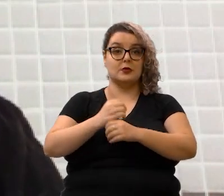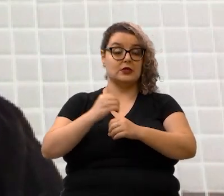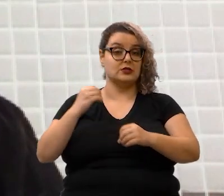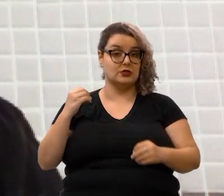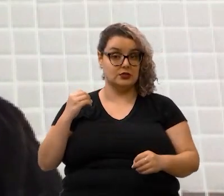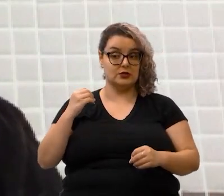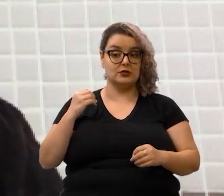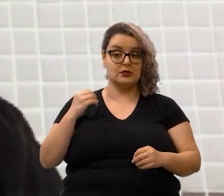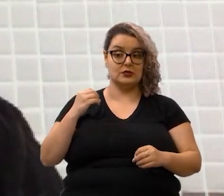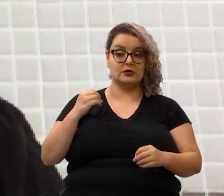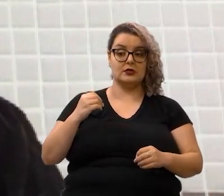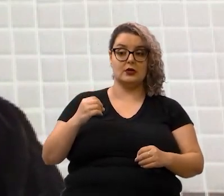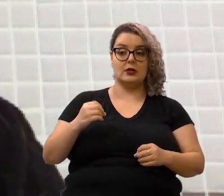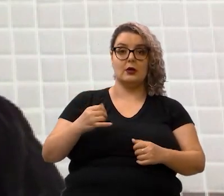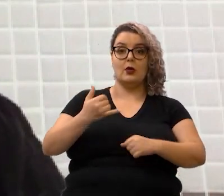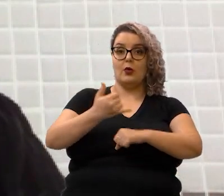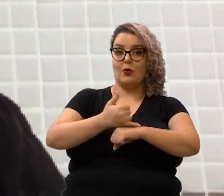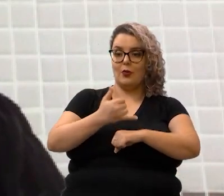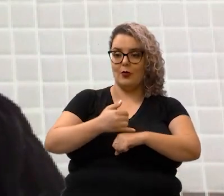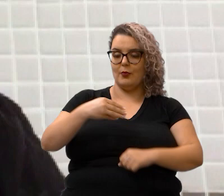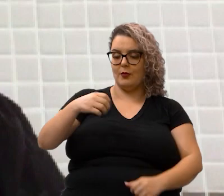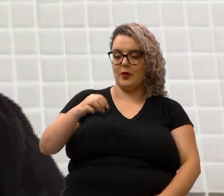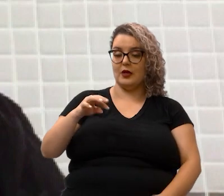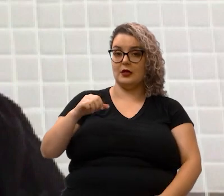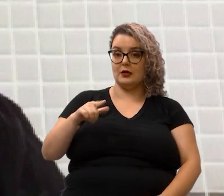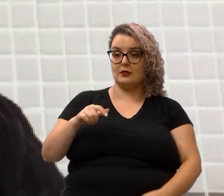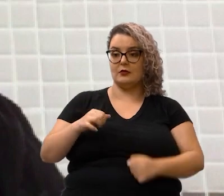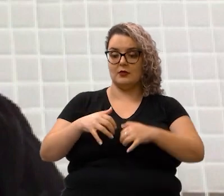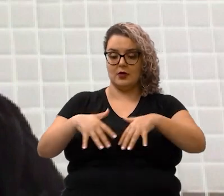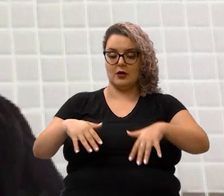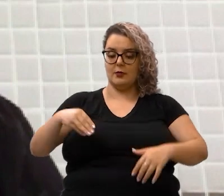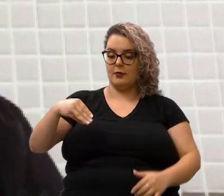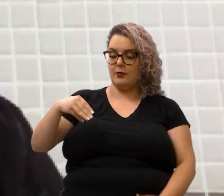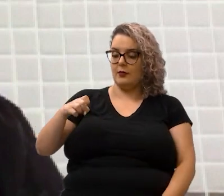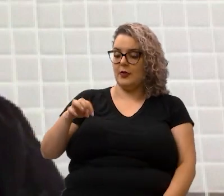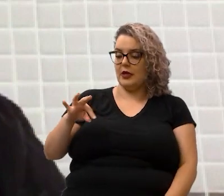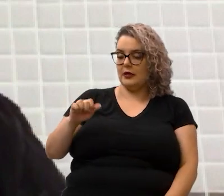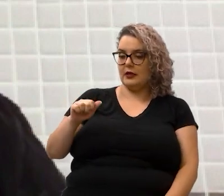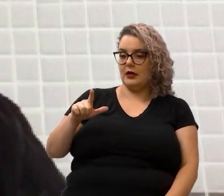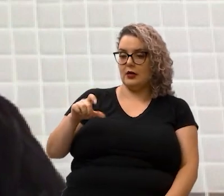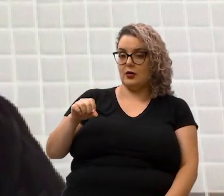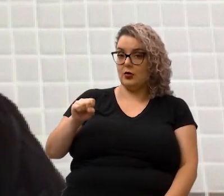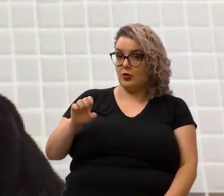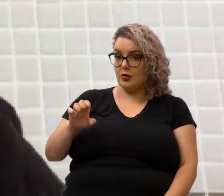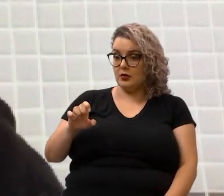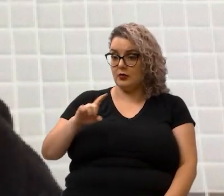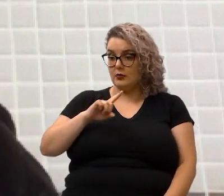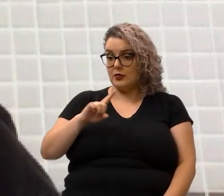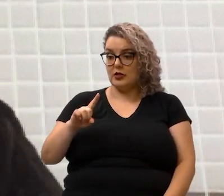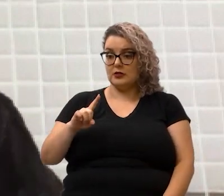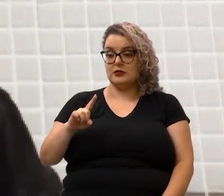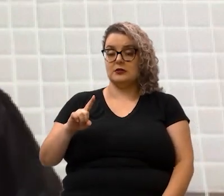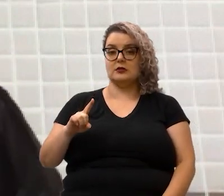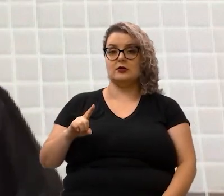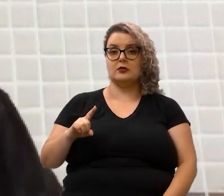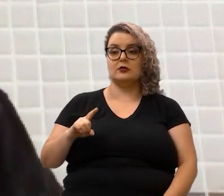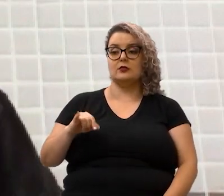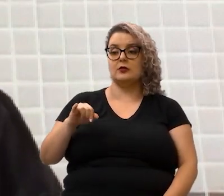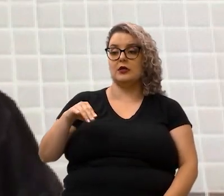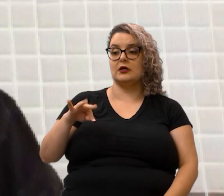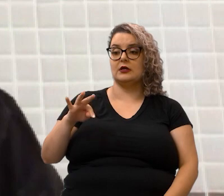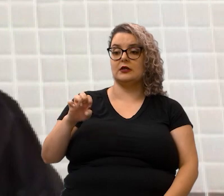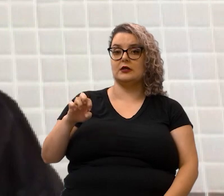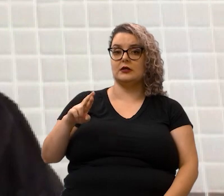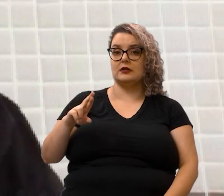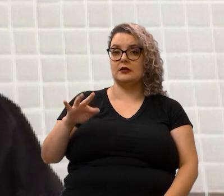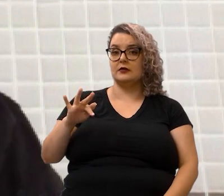Ela tinha um problema de soltar metais e dar uma enorme metalose, soltava metal, mas não na interface, nós vamos